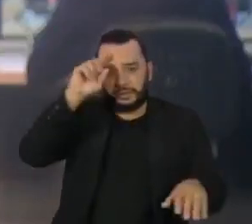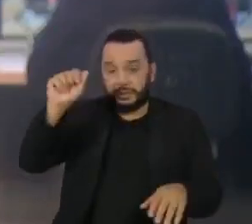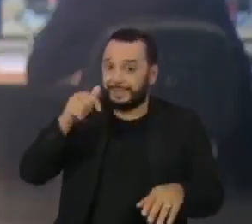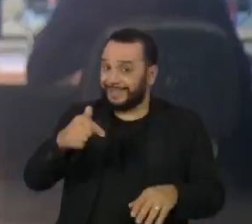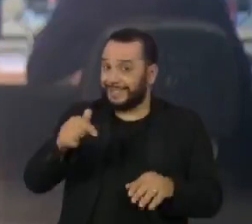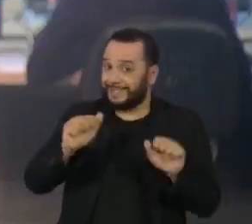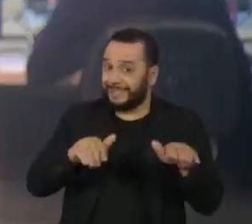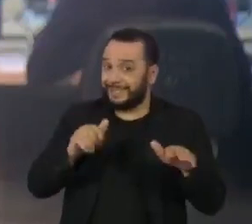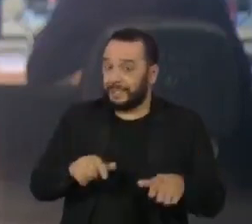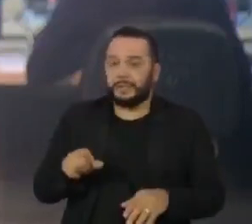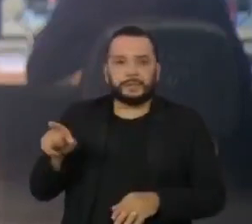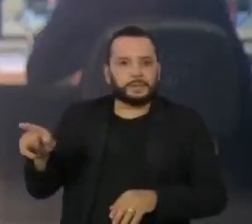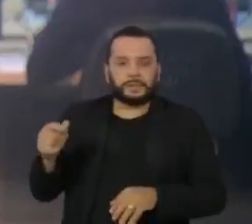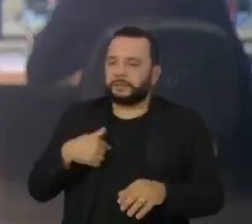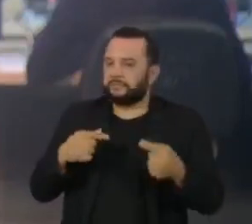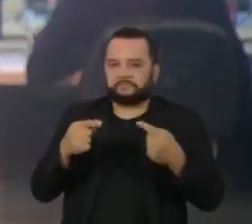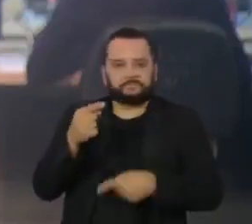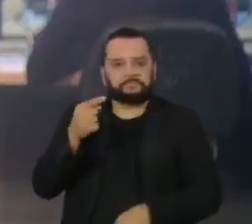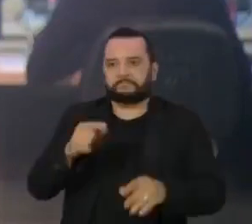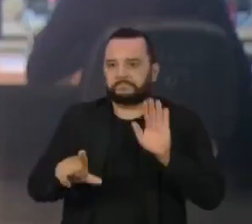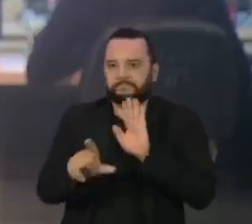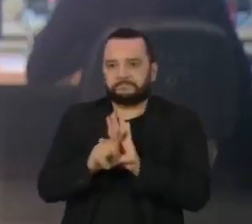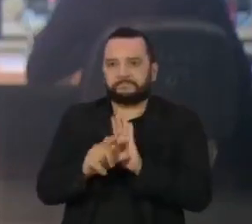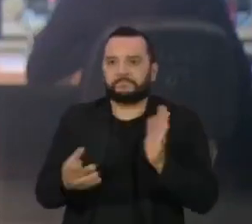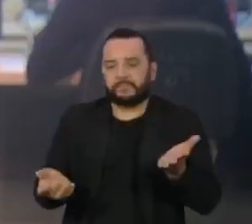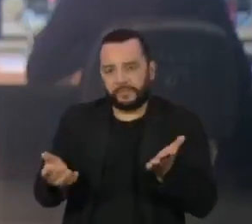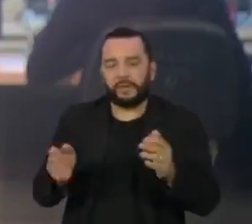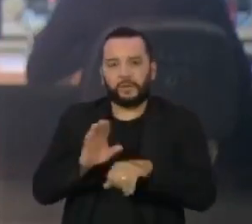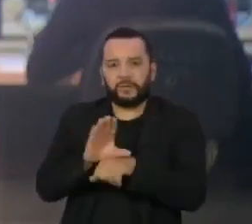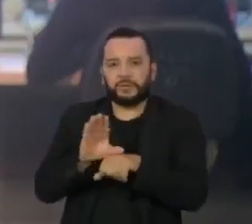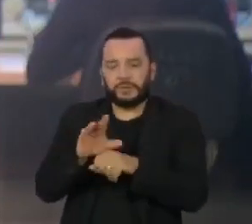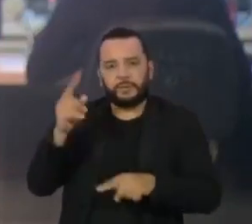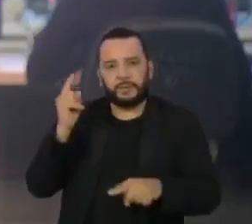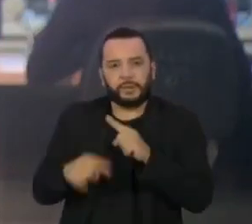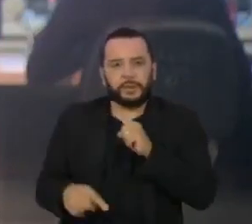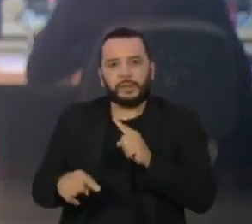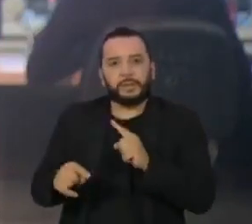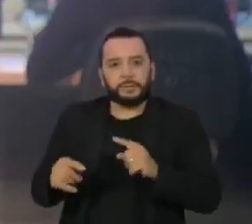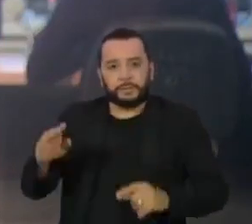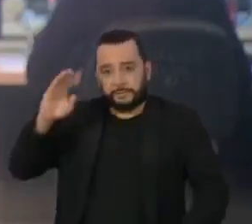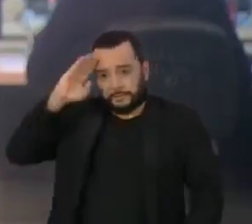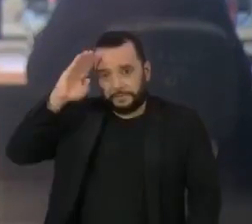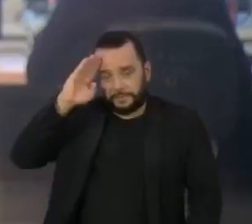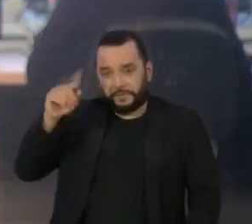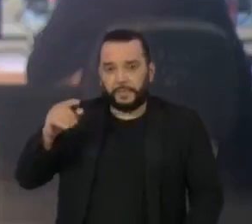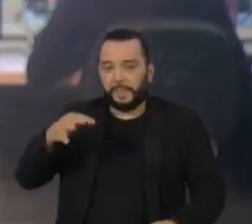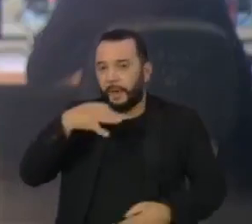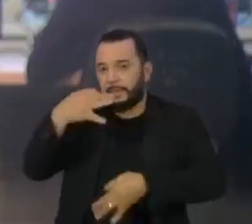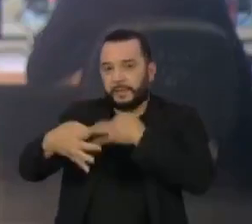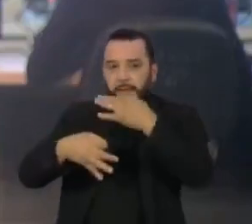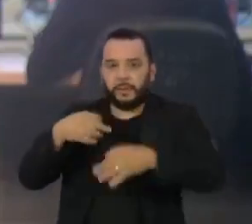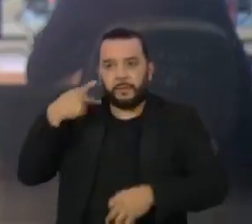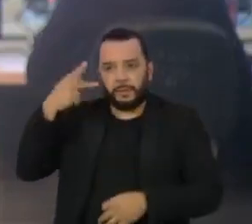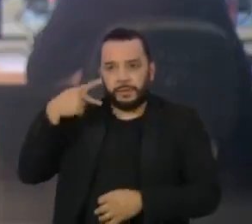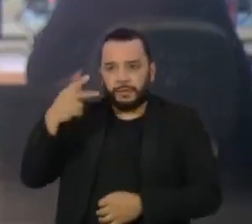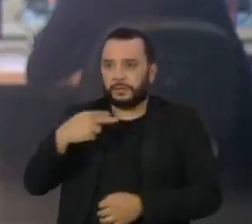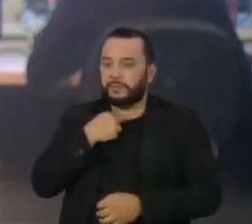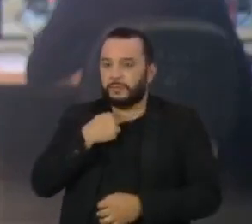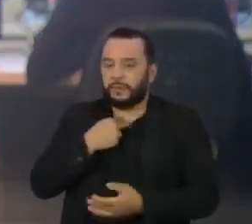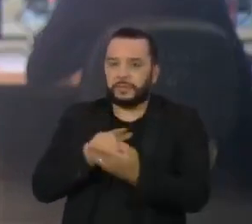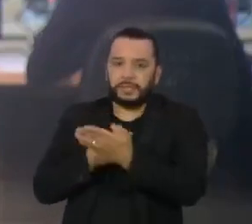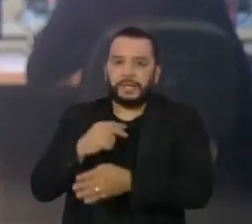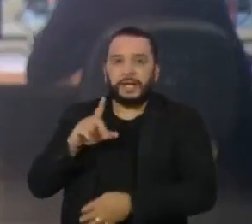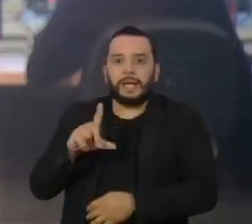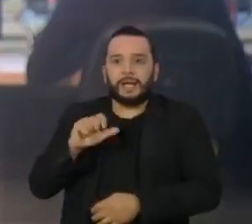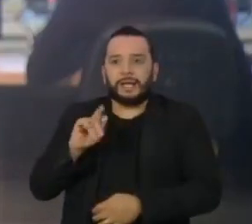essa conduta é ilegal a constituição proíbe que militares da ativa se manifestam politicamente no